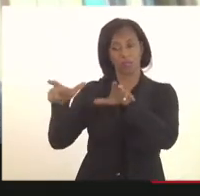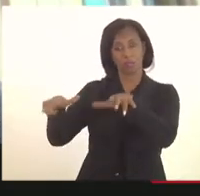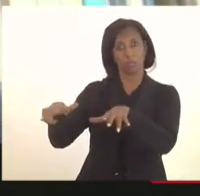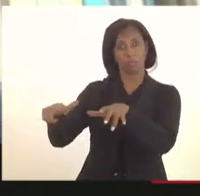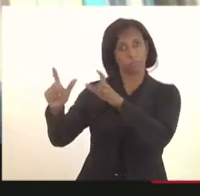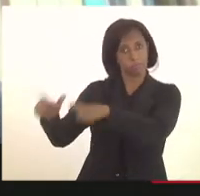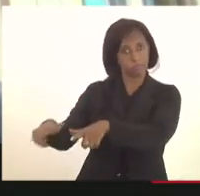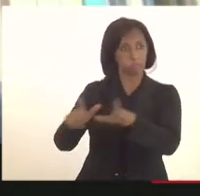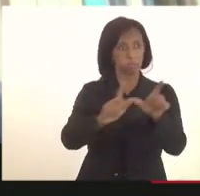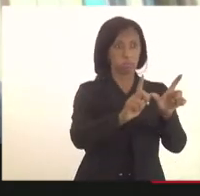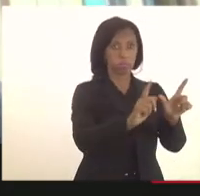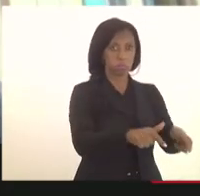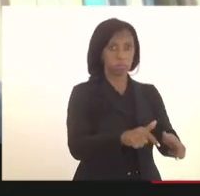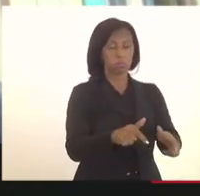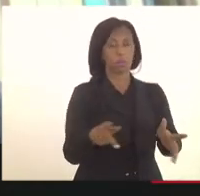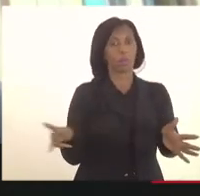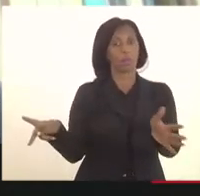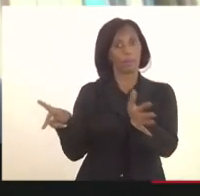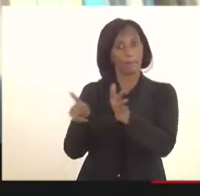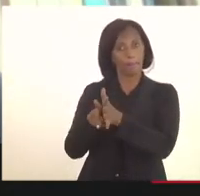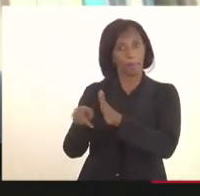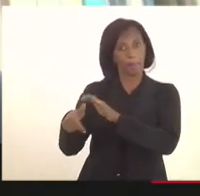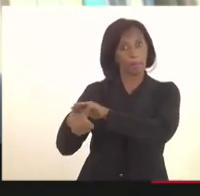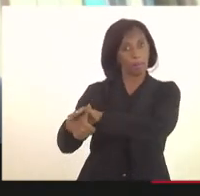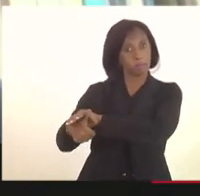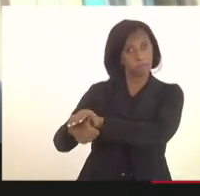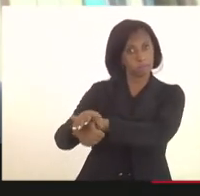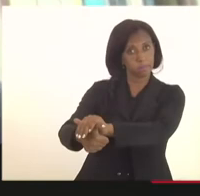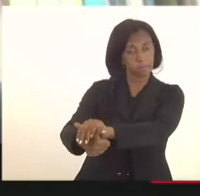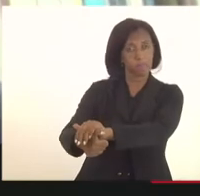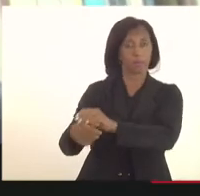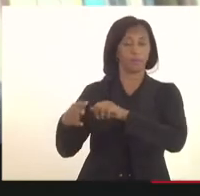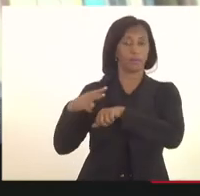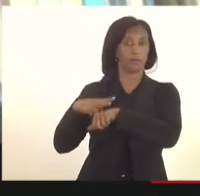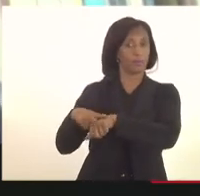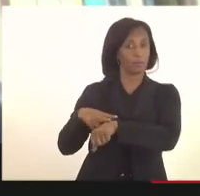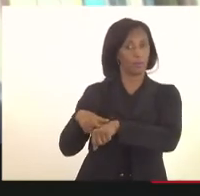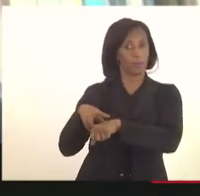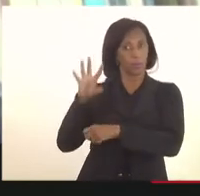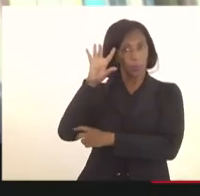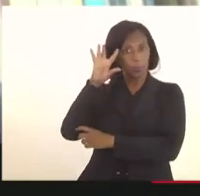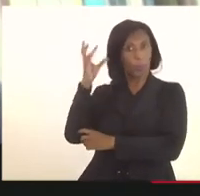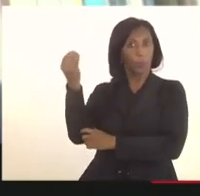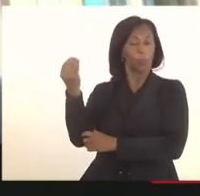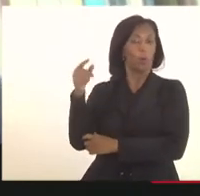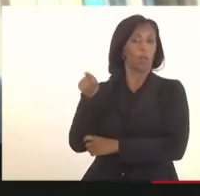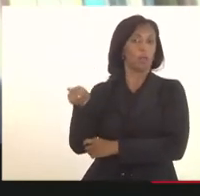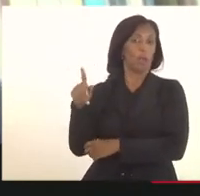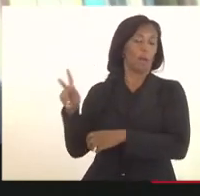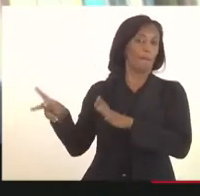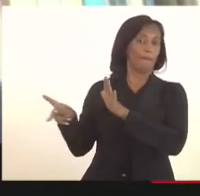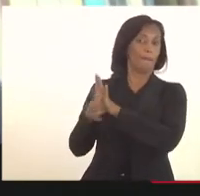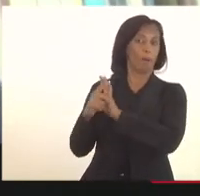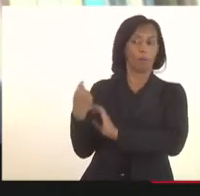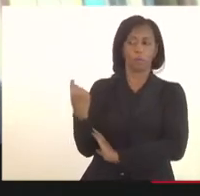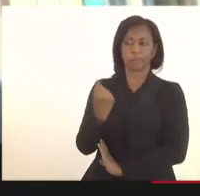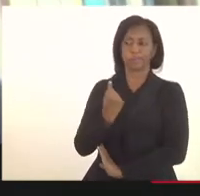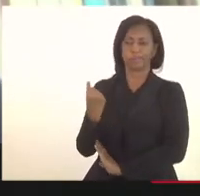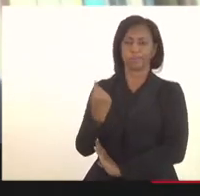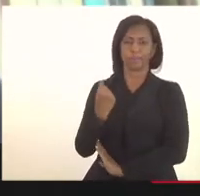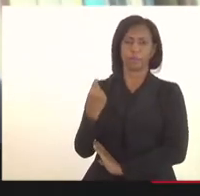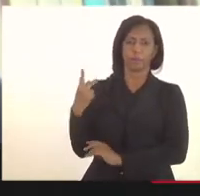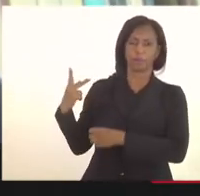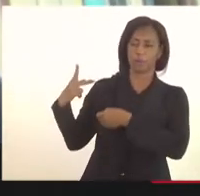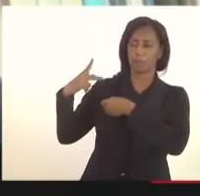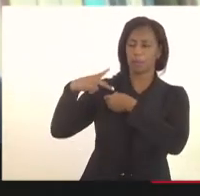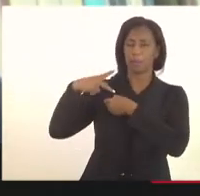a esses campos, especificamente em relação à tartaruga verde. Foi uma decisão solitária da Petrobras enquanto ela era